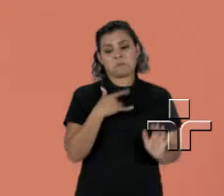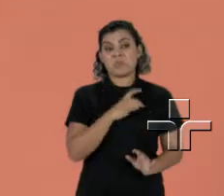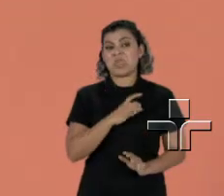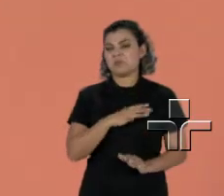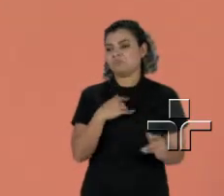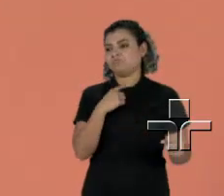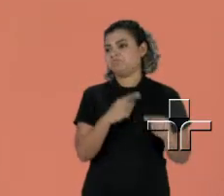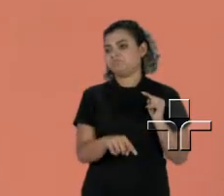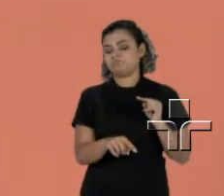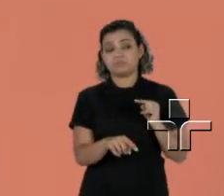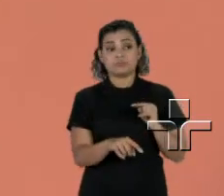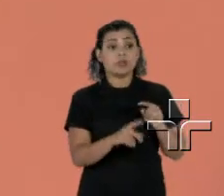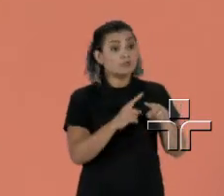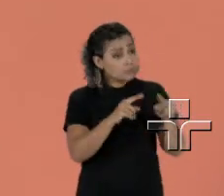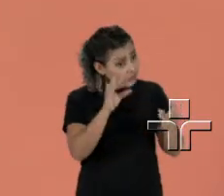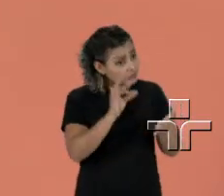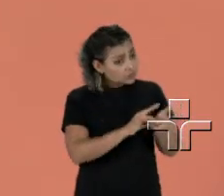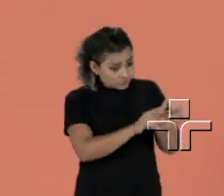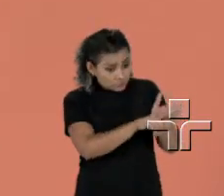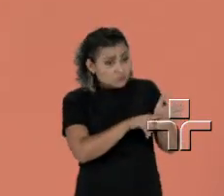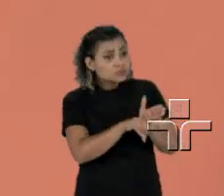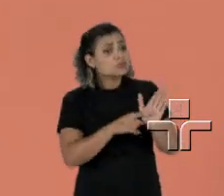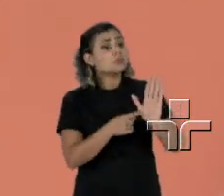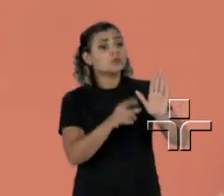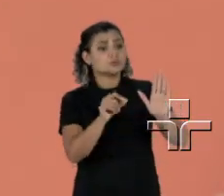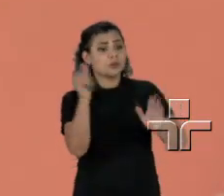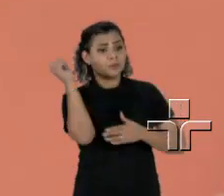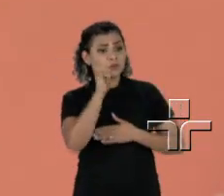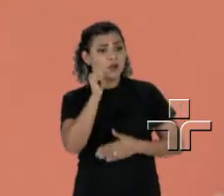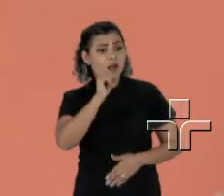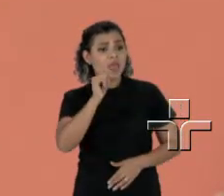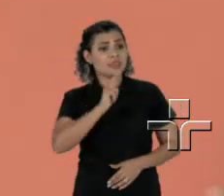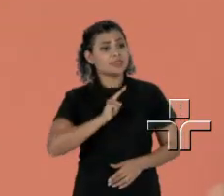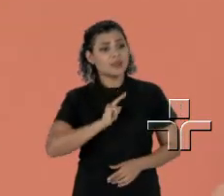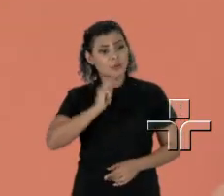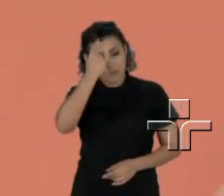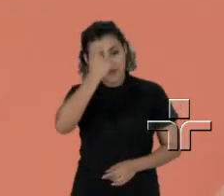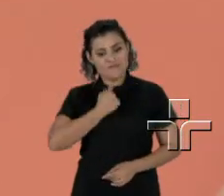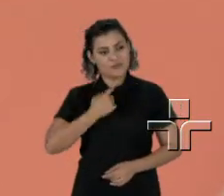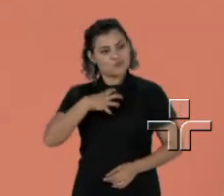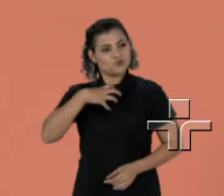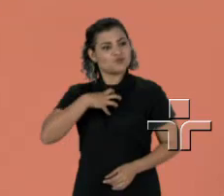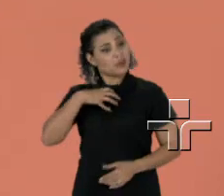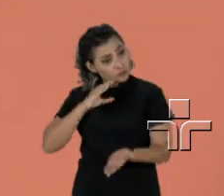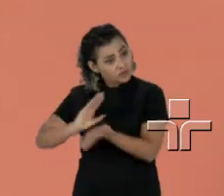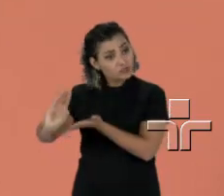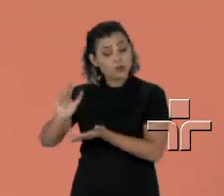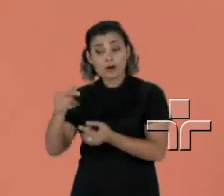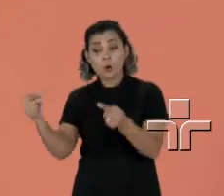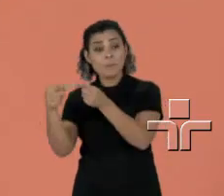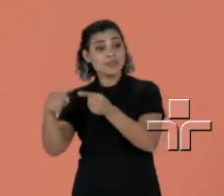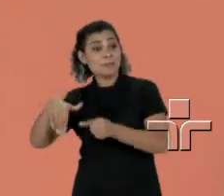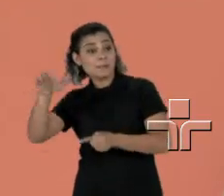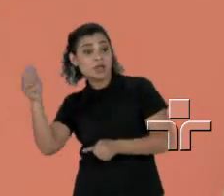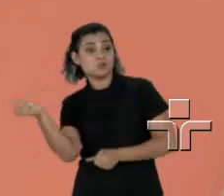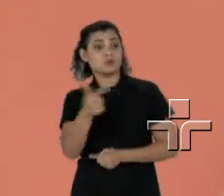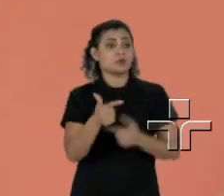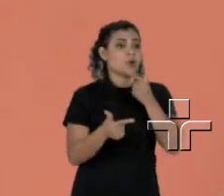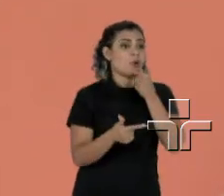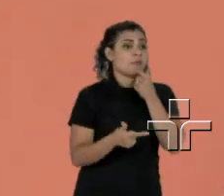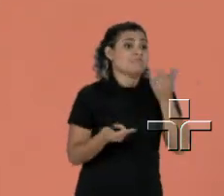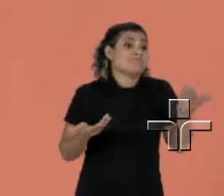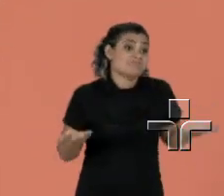e na verdade tem vários estudos que dizem que a mulher tem um perfil de investidor é muito mais adequado do que o masculino